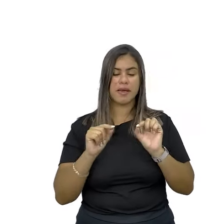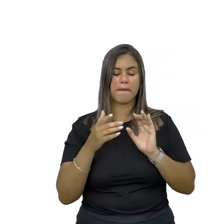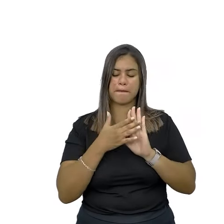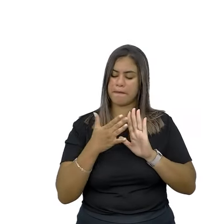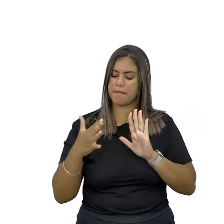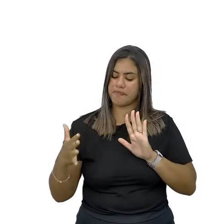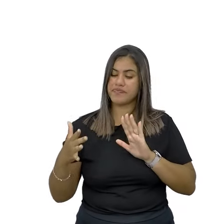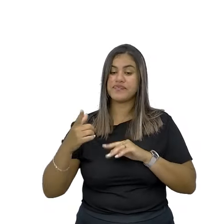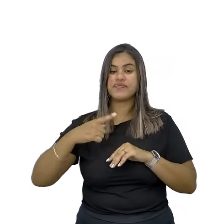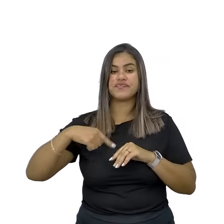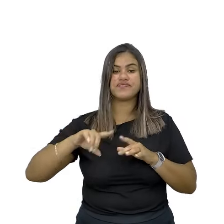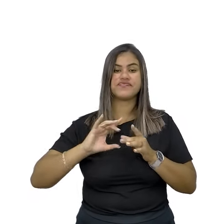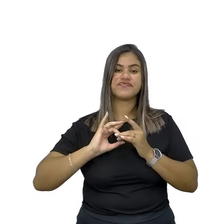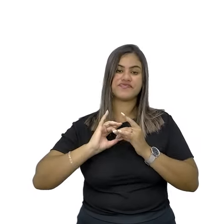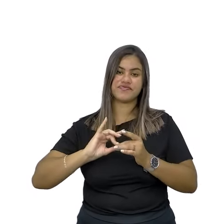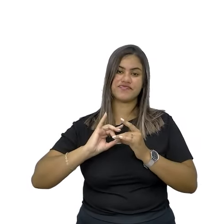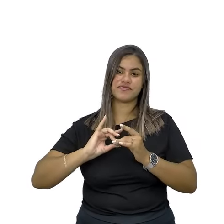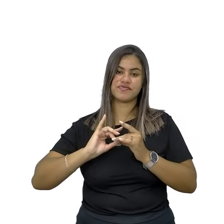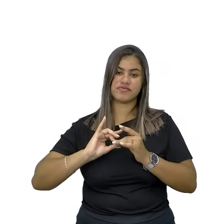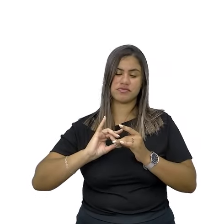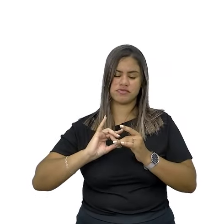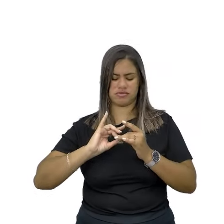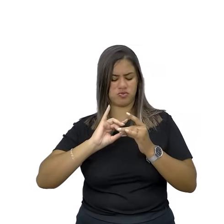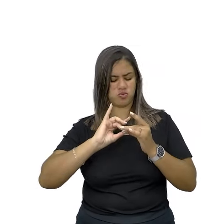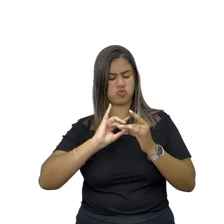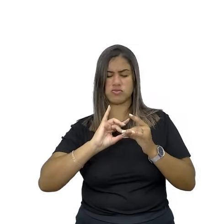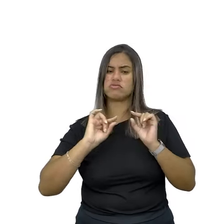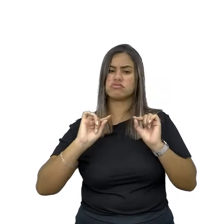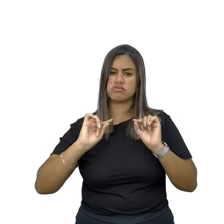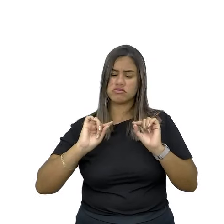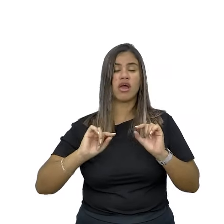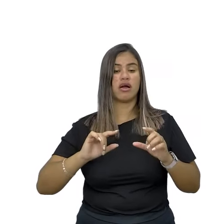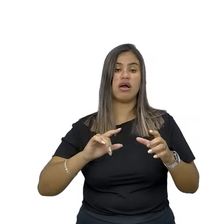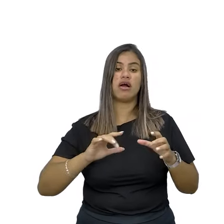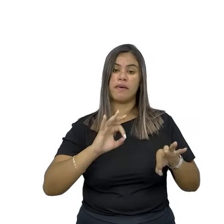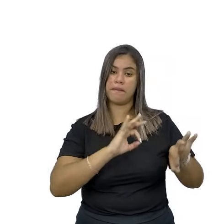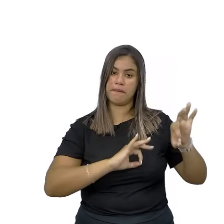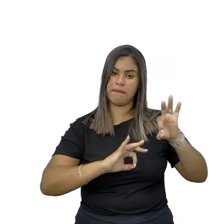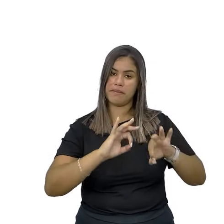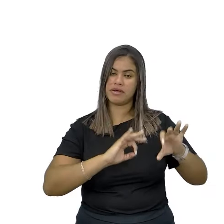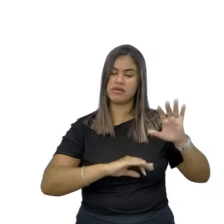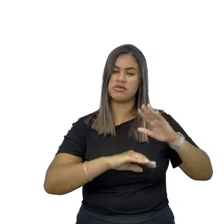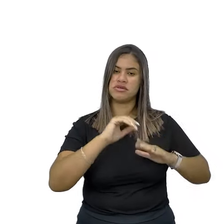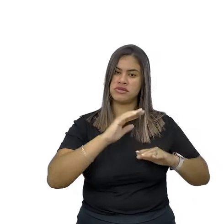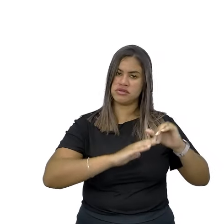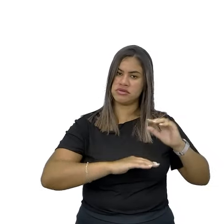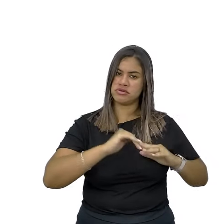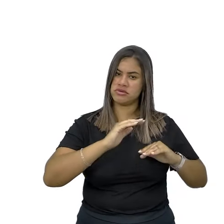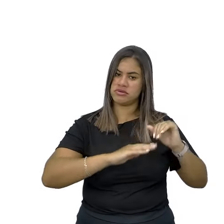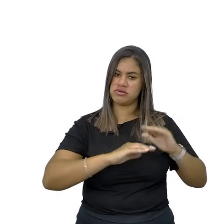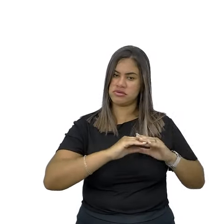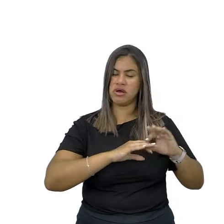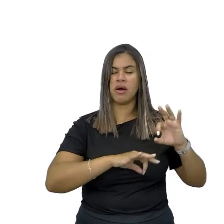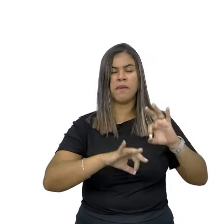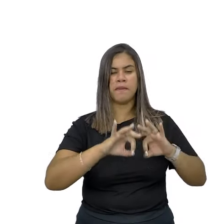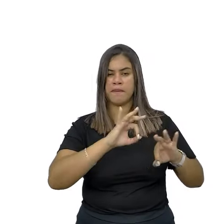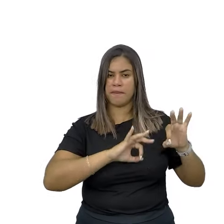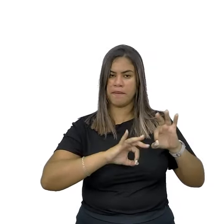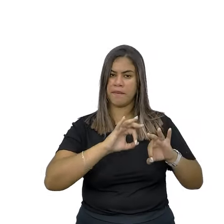gente juntar o nosso planejamento de habilidades, nosso planejamento de objeto